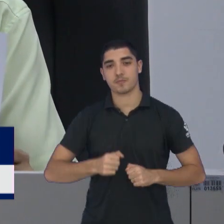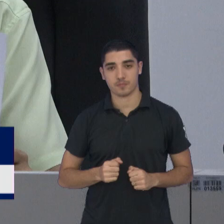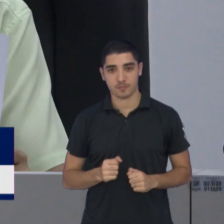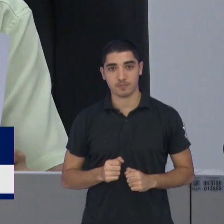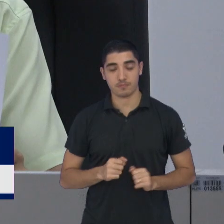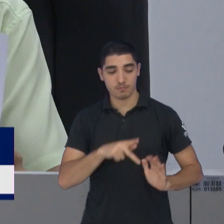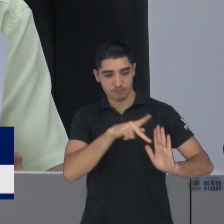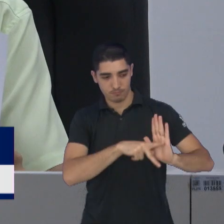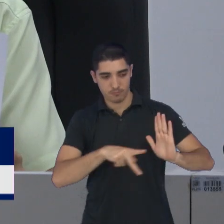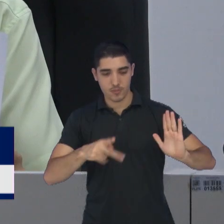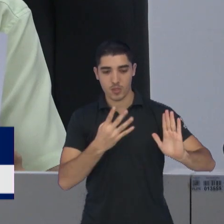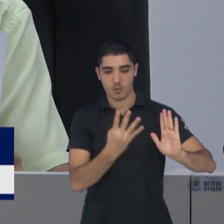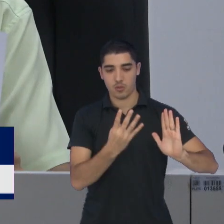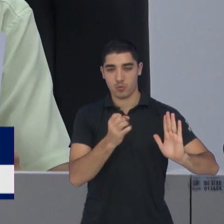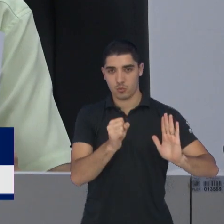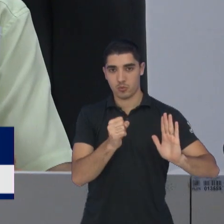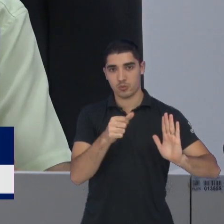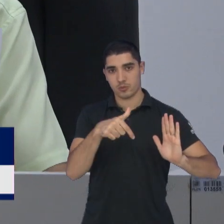Processo número